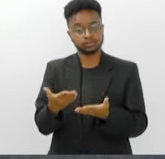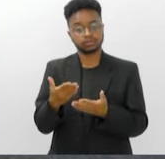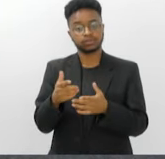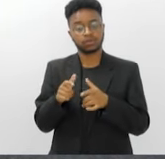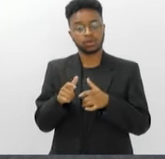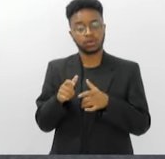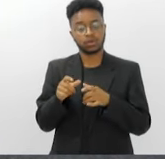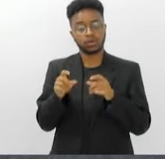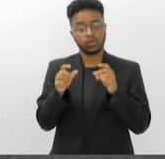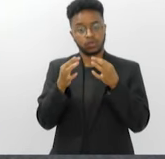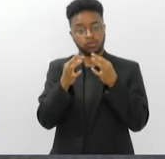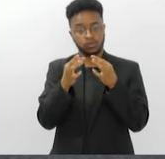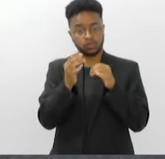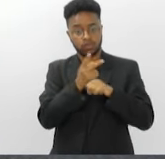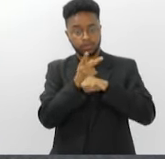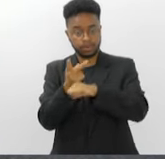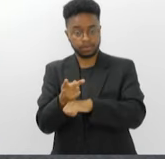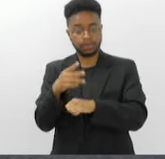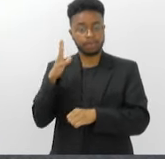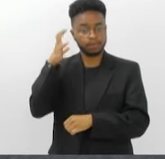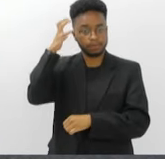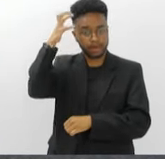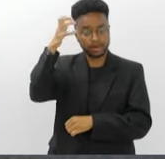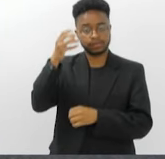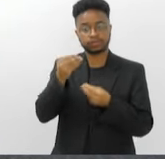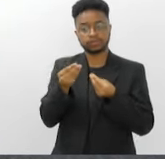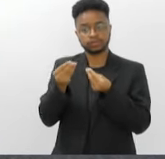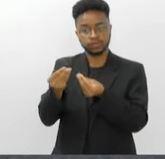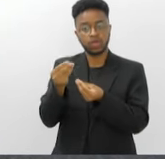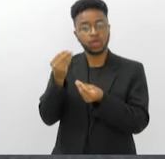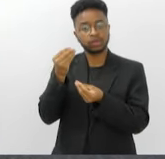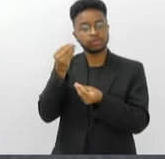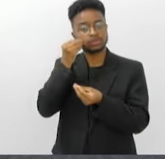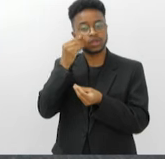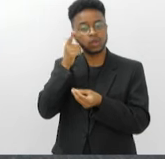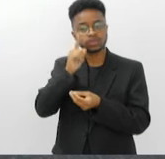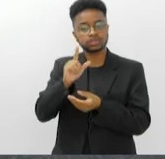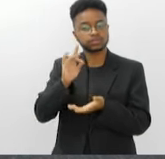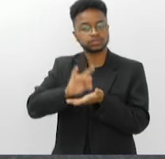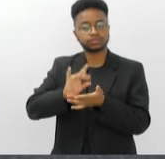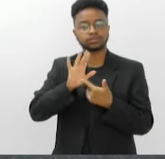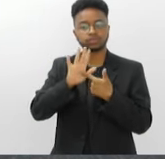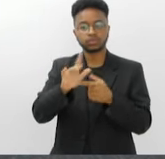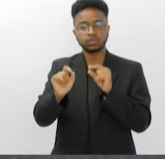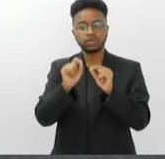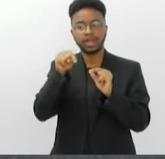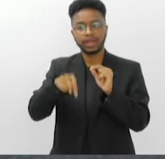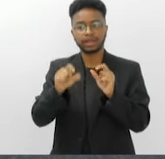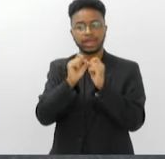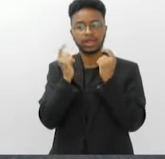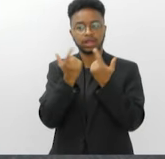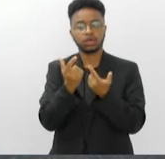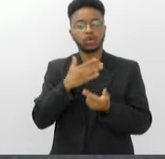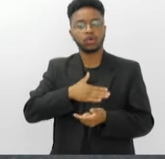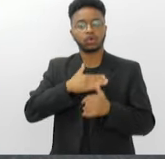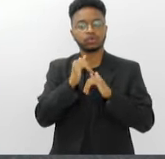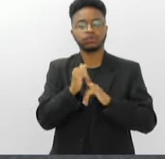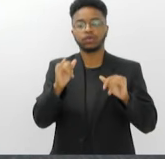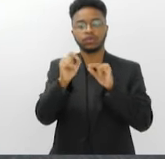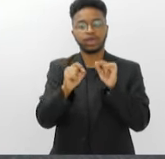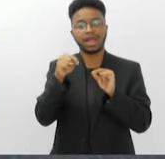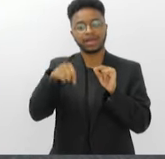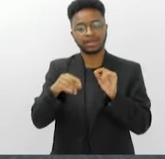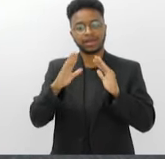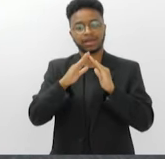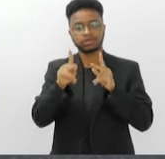título Marielle Franco consiga, de fato, legitimar, deputado Luiz Paulo, o que a nossa casa tanto gosta de dizer que é a casa